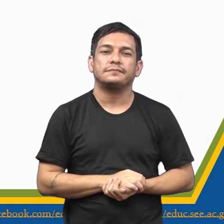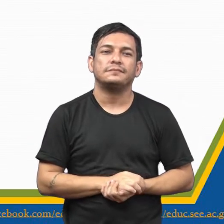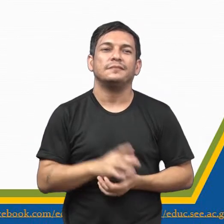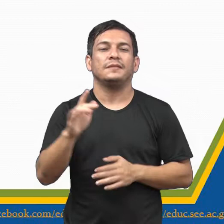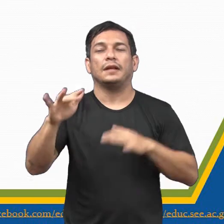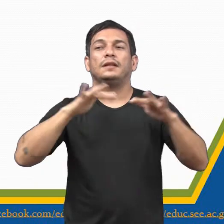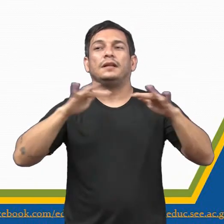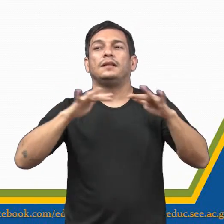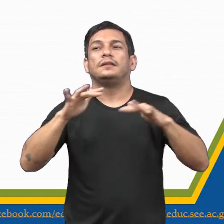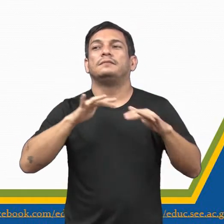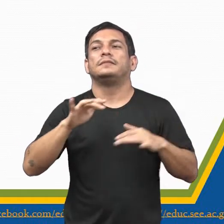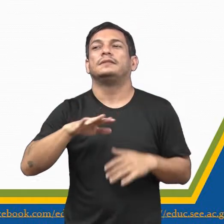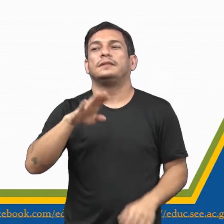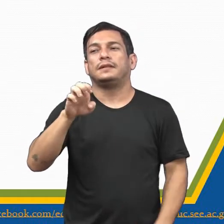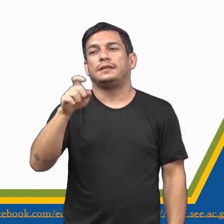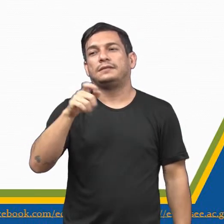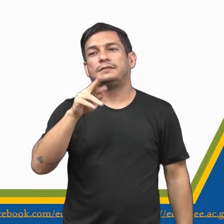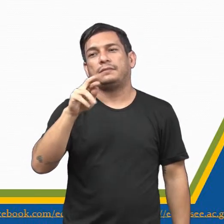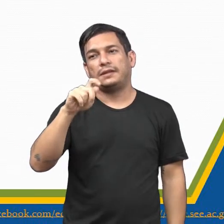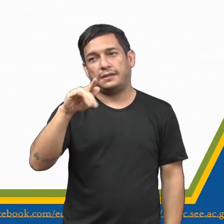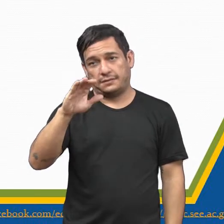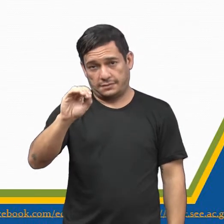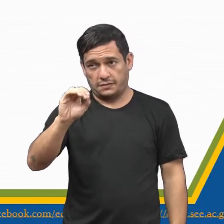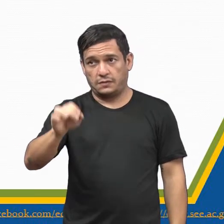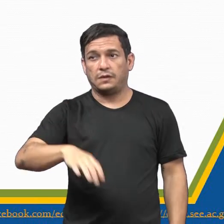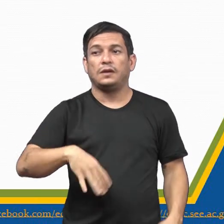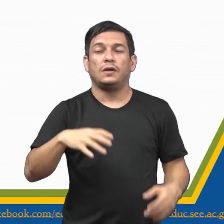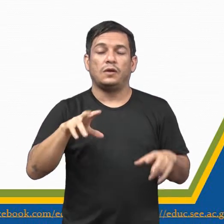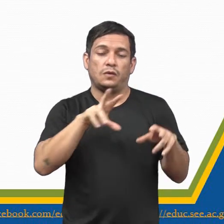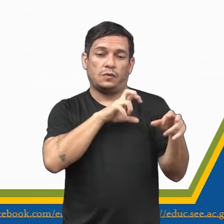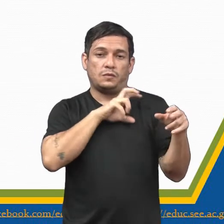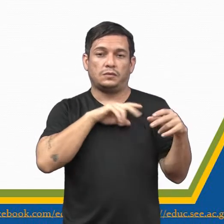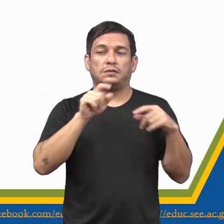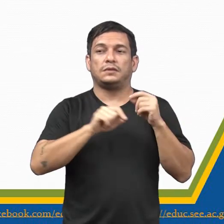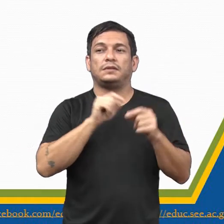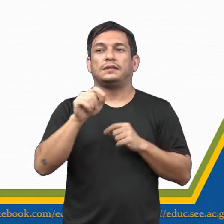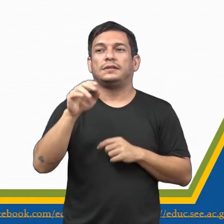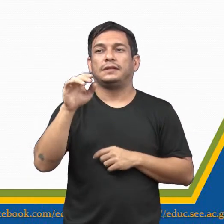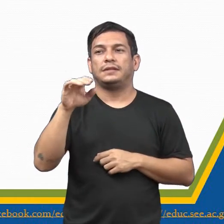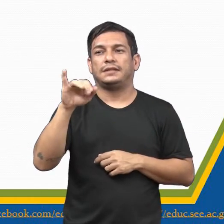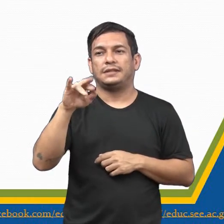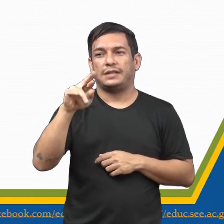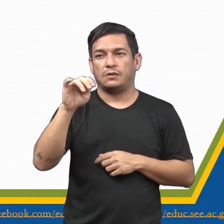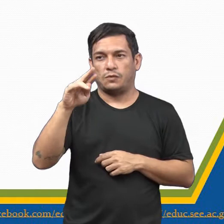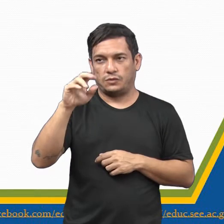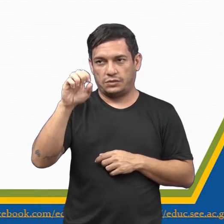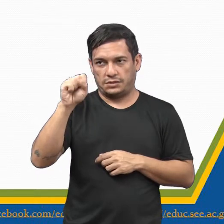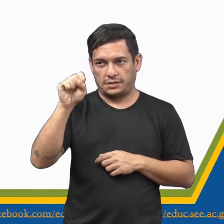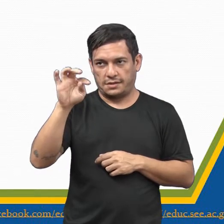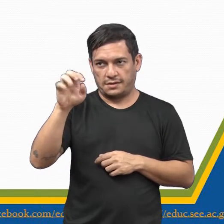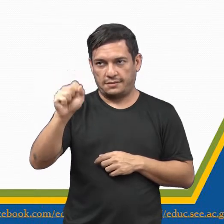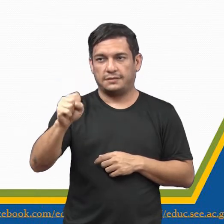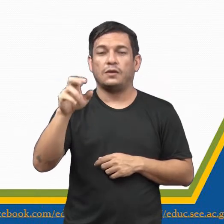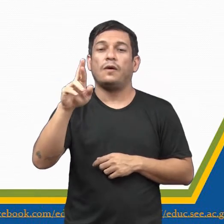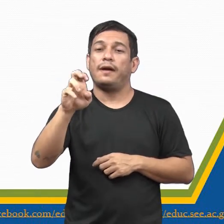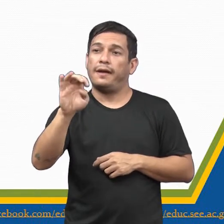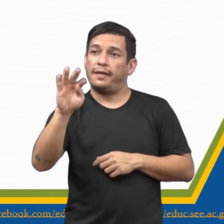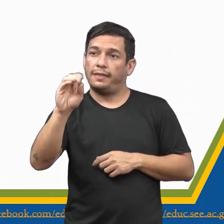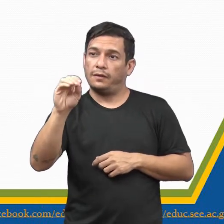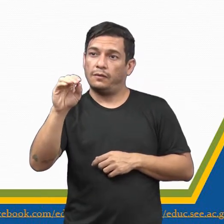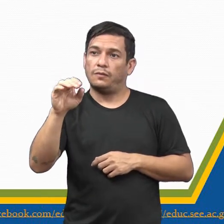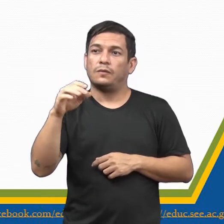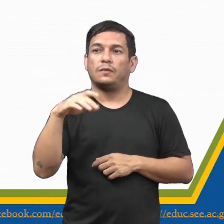Já no movimento de expiração, os músculos envolvidos são os intercostais internos, o reto abdominal,